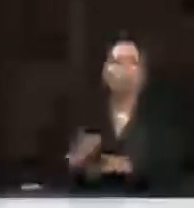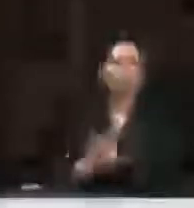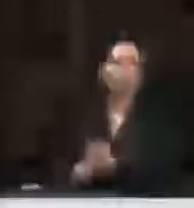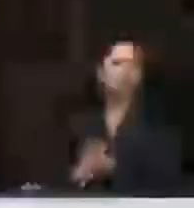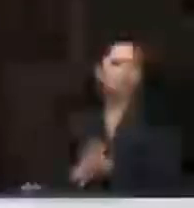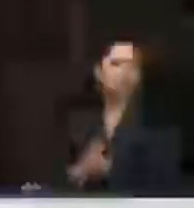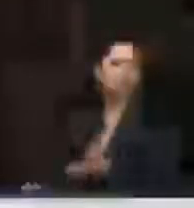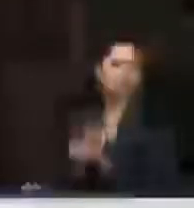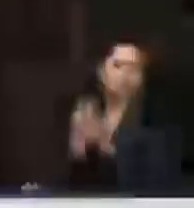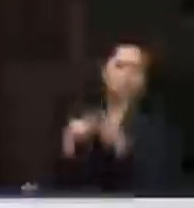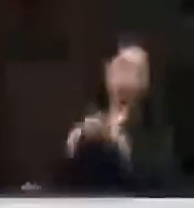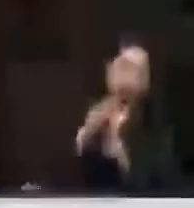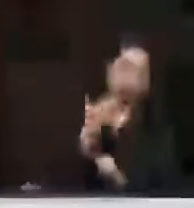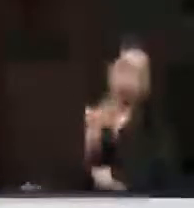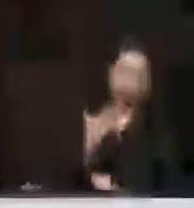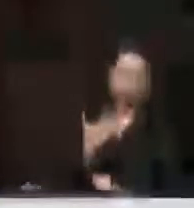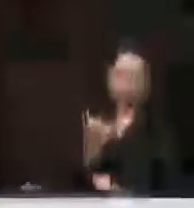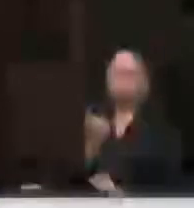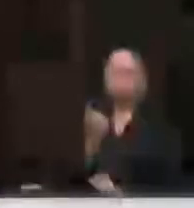racial